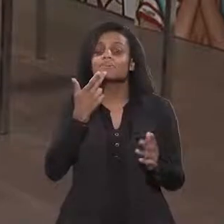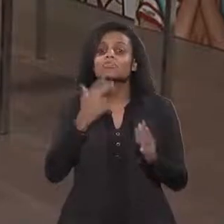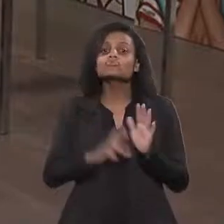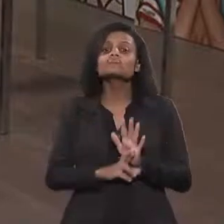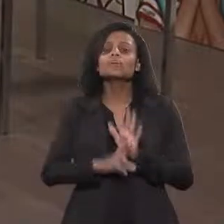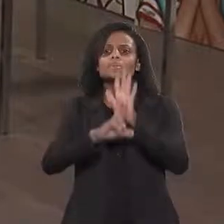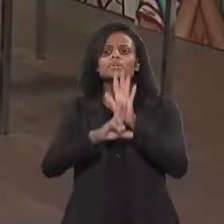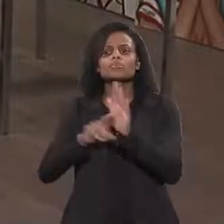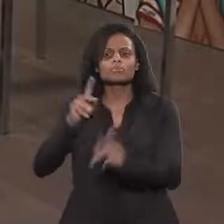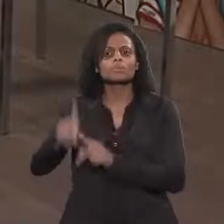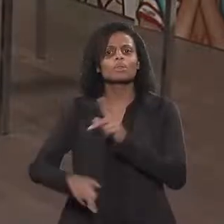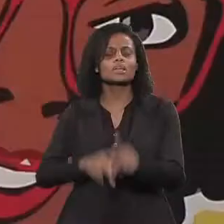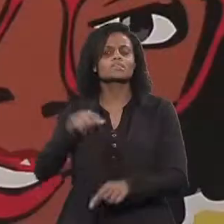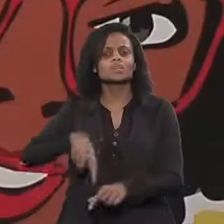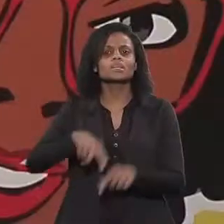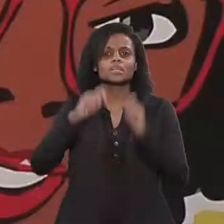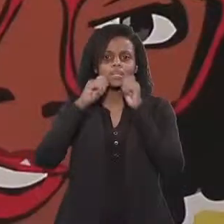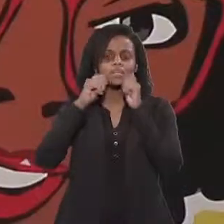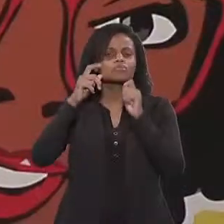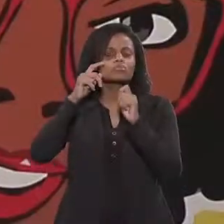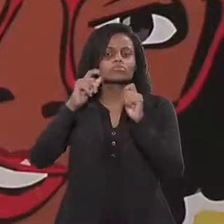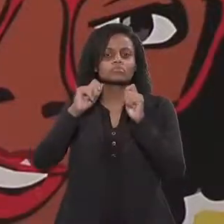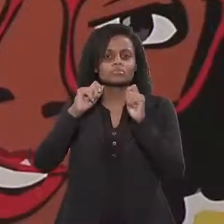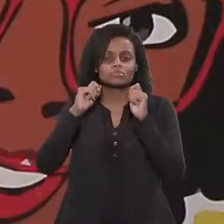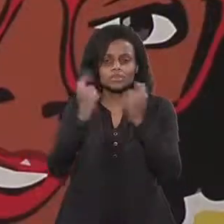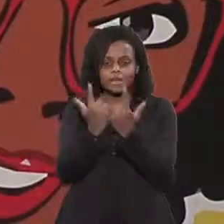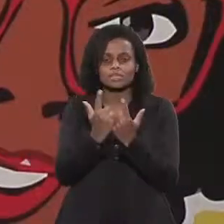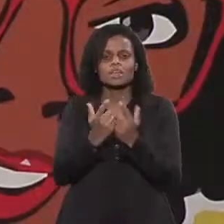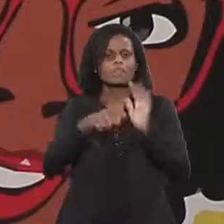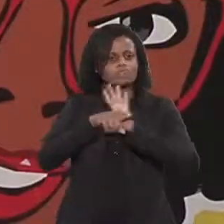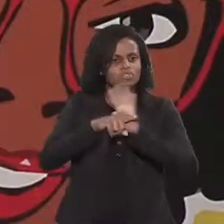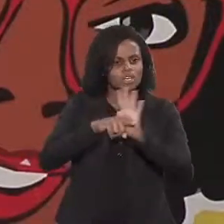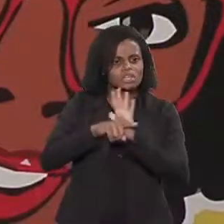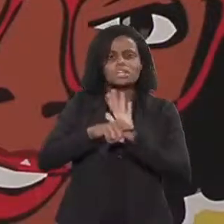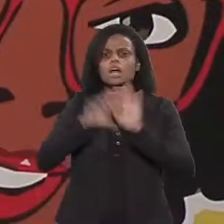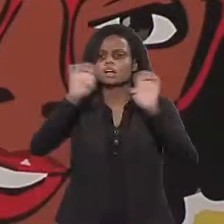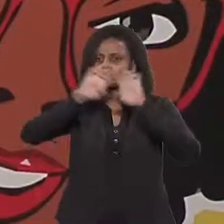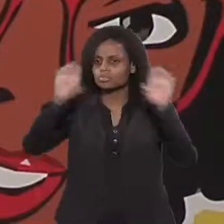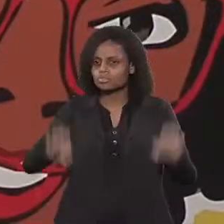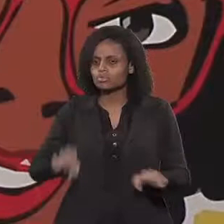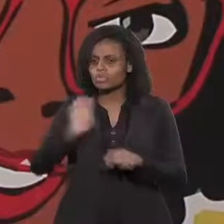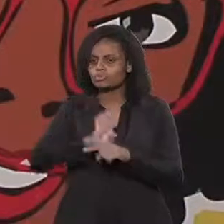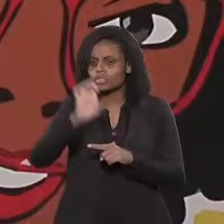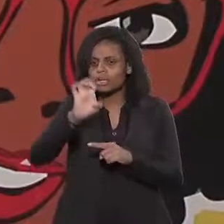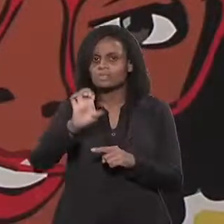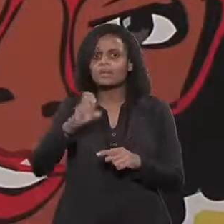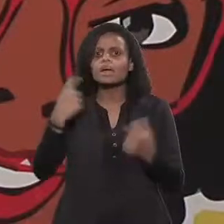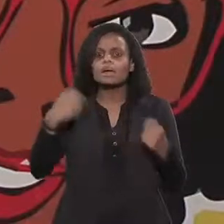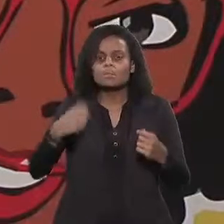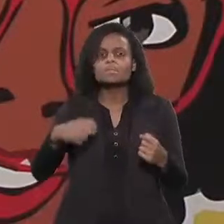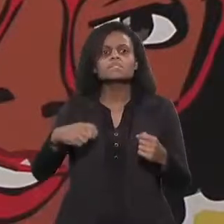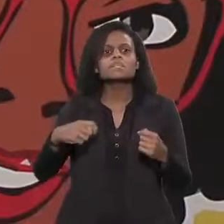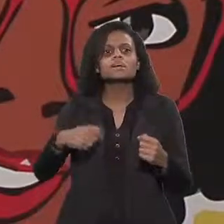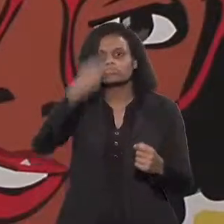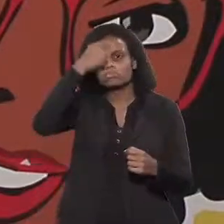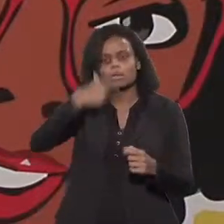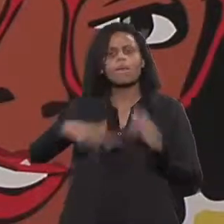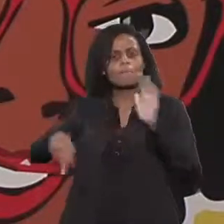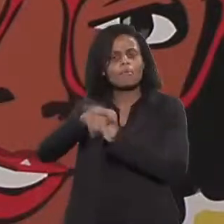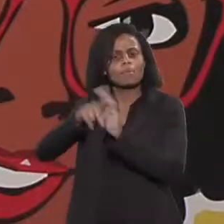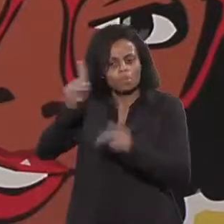falando de representação do povo aqui dentro do Legislativo, fiscalizar a estrutura do Estado. Eu acho que tem que ter cara de